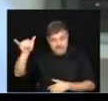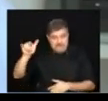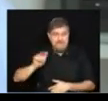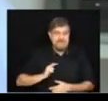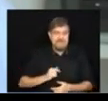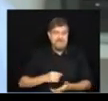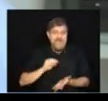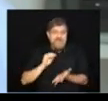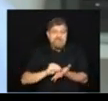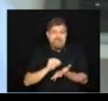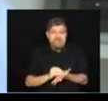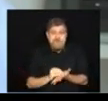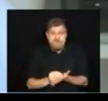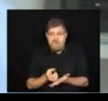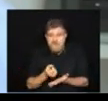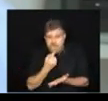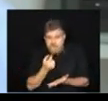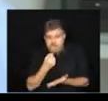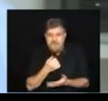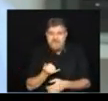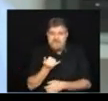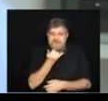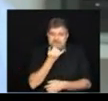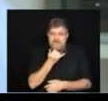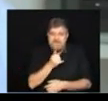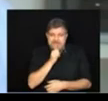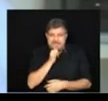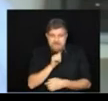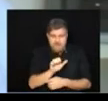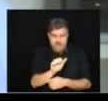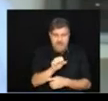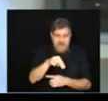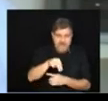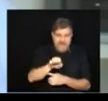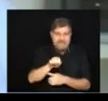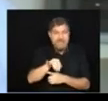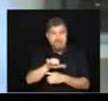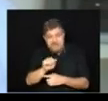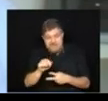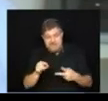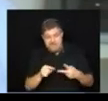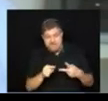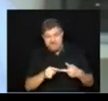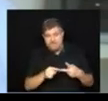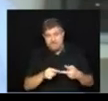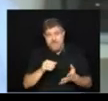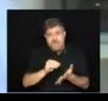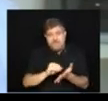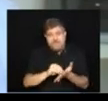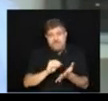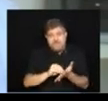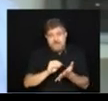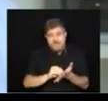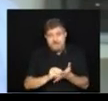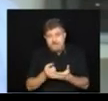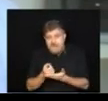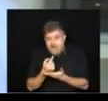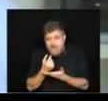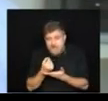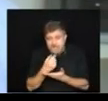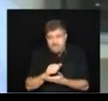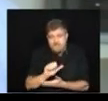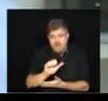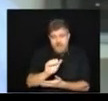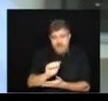deficiências nutricionais, como anemia, deficiência de ácido fólico, enfim, se está com sobrepeso,